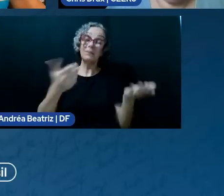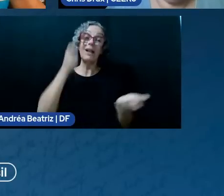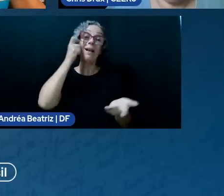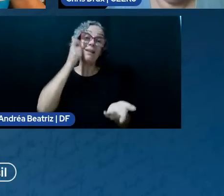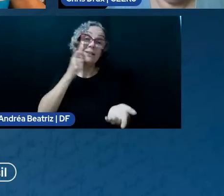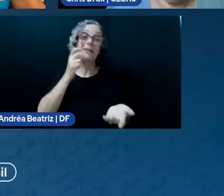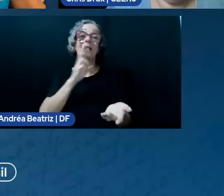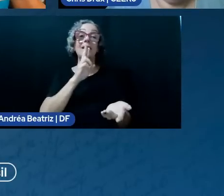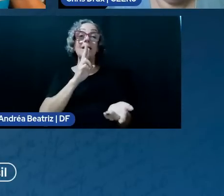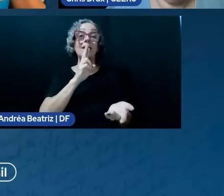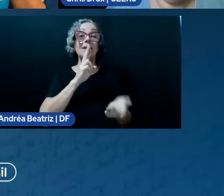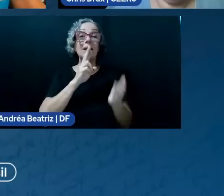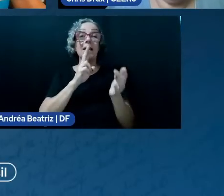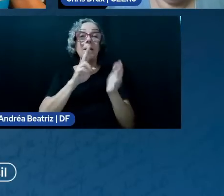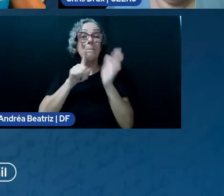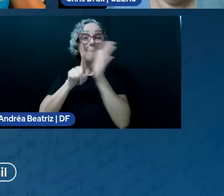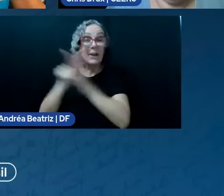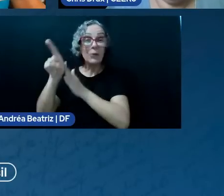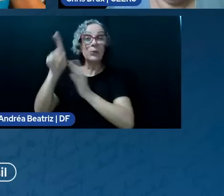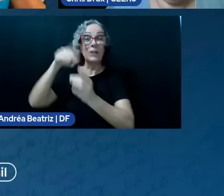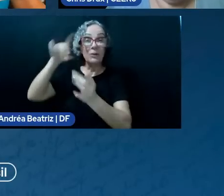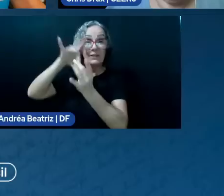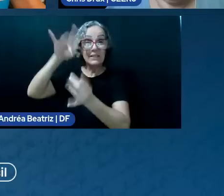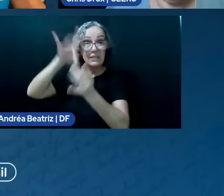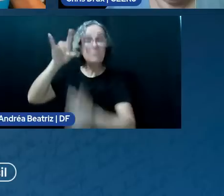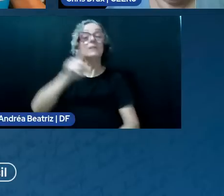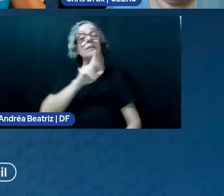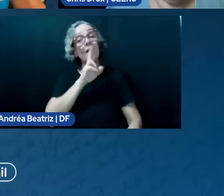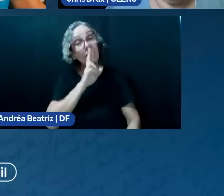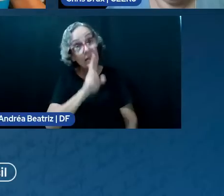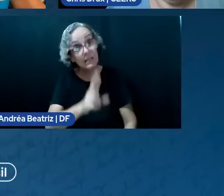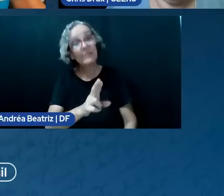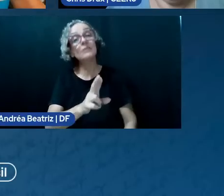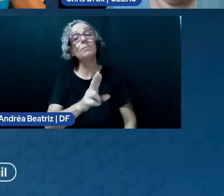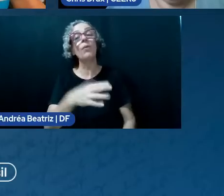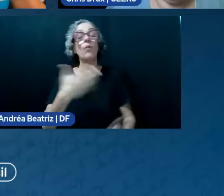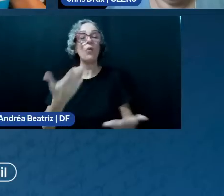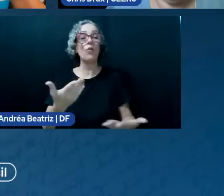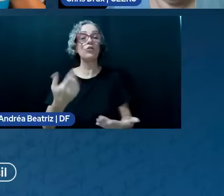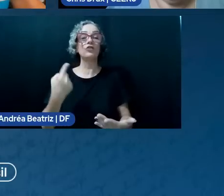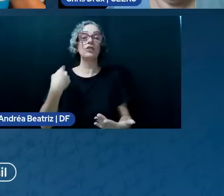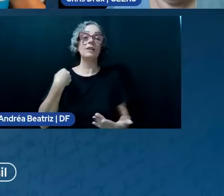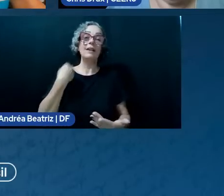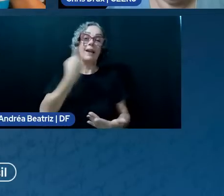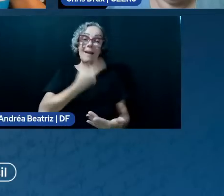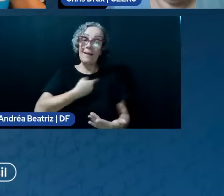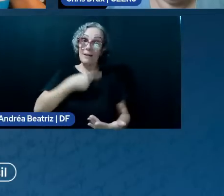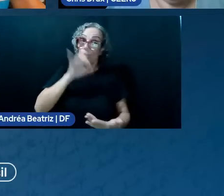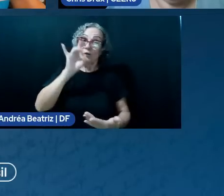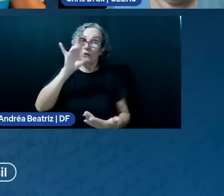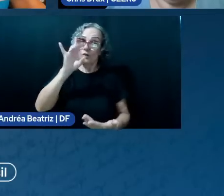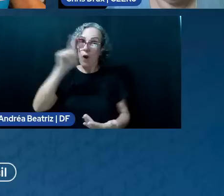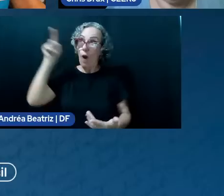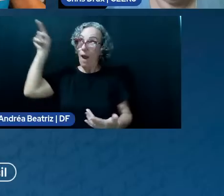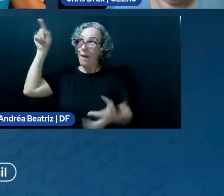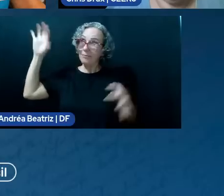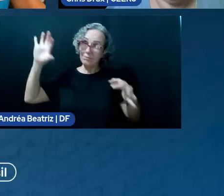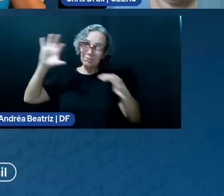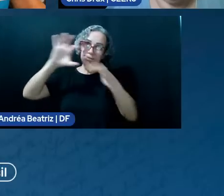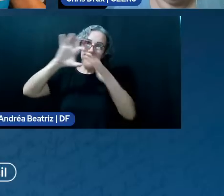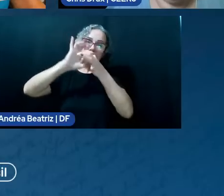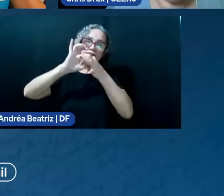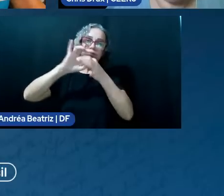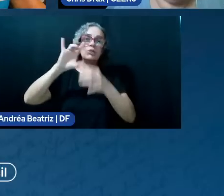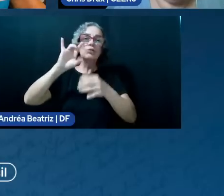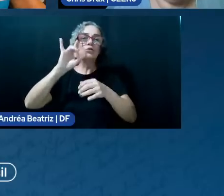espírito, quando ele se apega por uma pessoa, ele não se apega apenas pela afeição pura, afeição do sentimento,